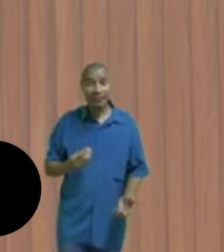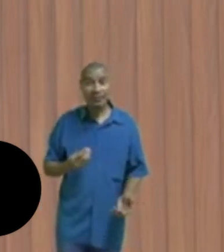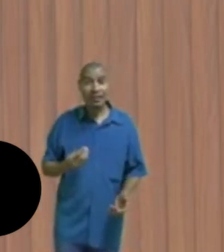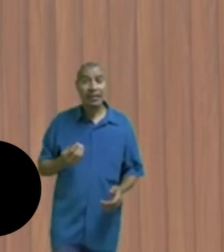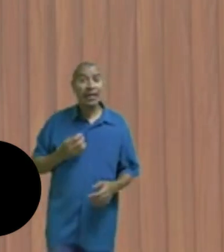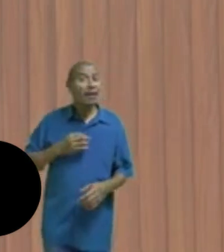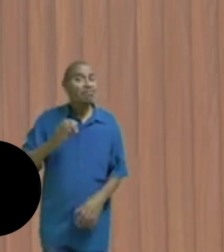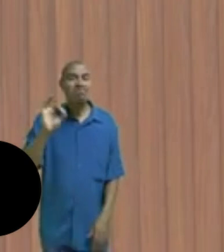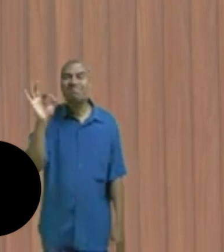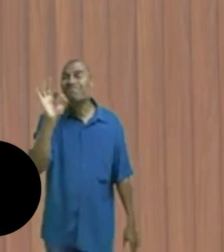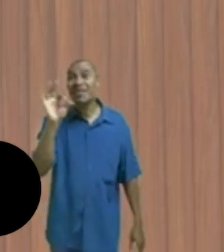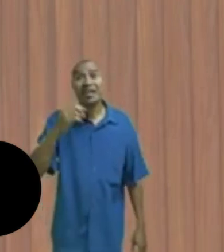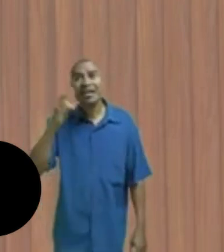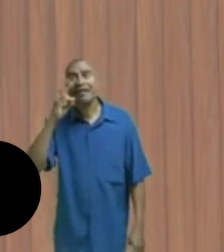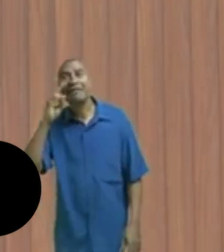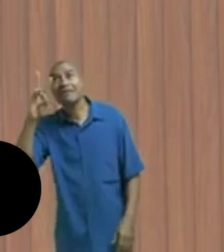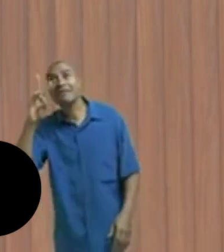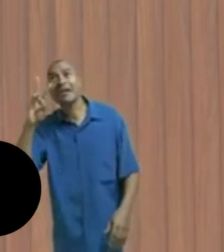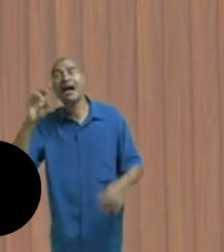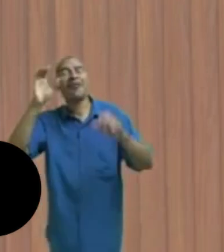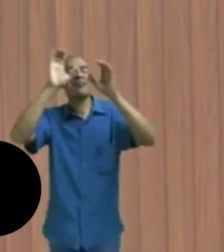ninguém pode ver o reino de Deus.